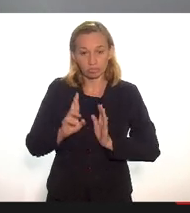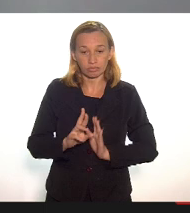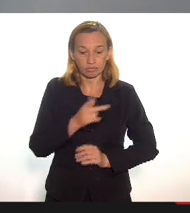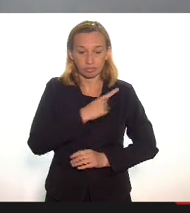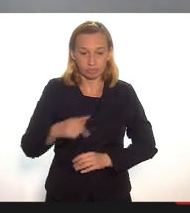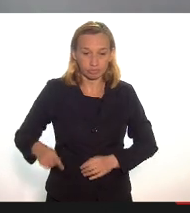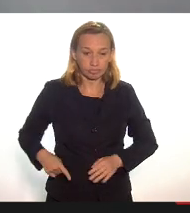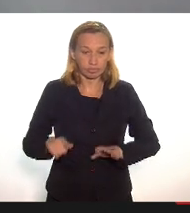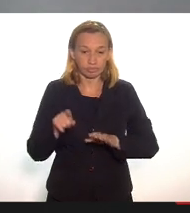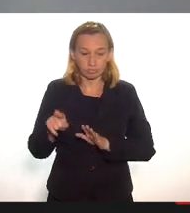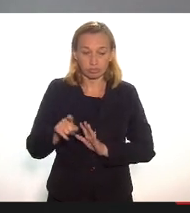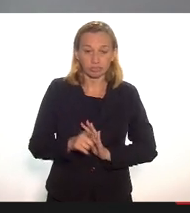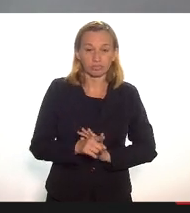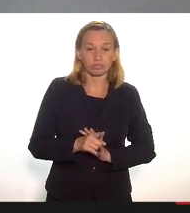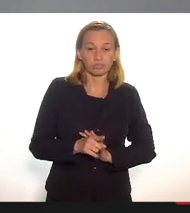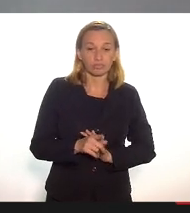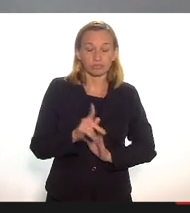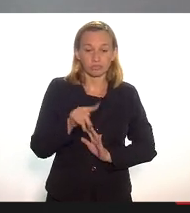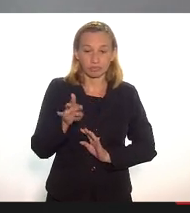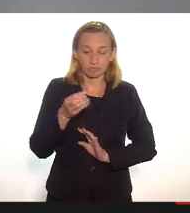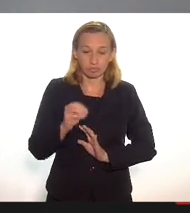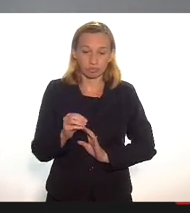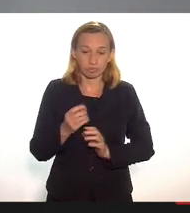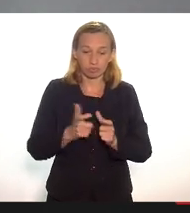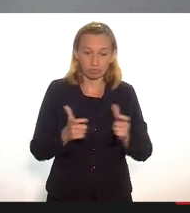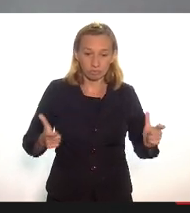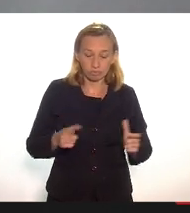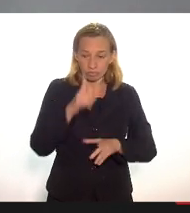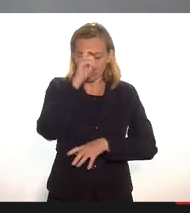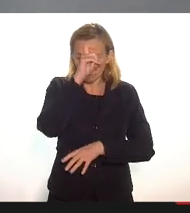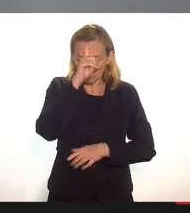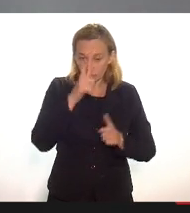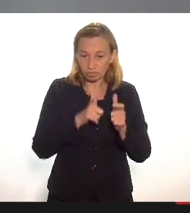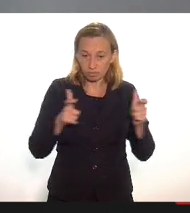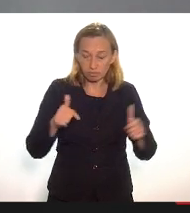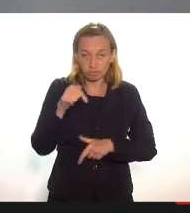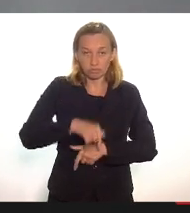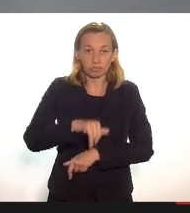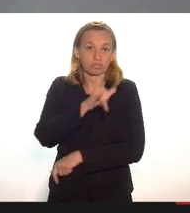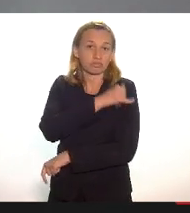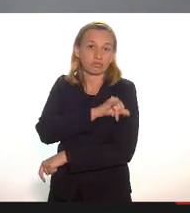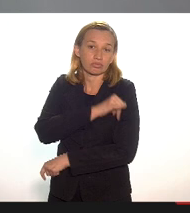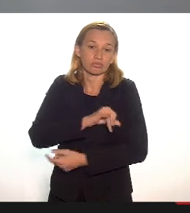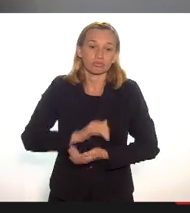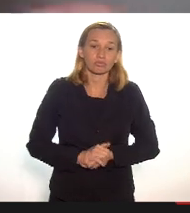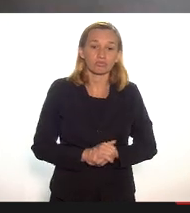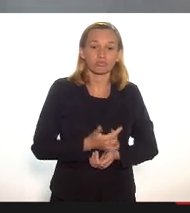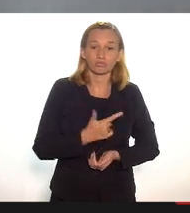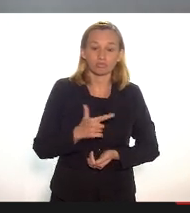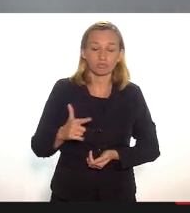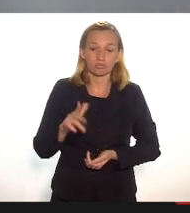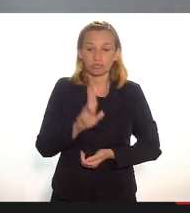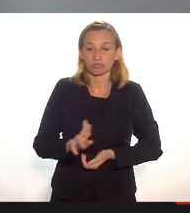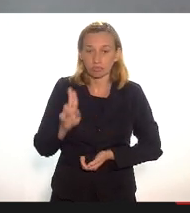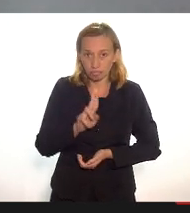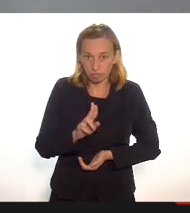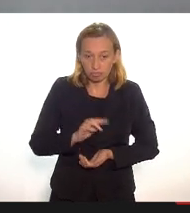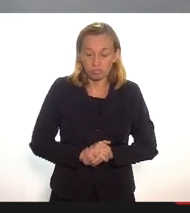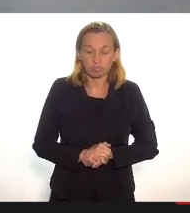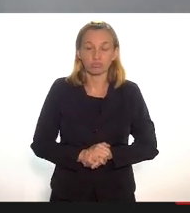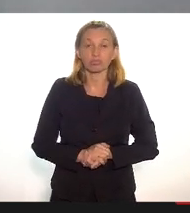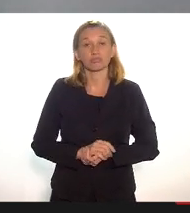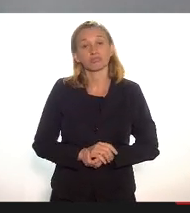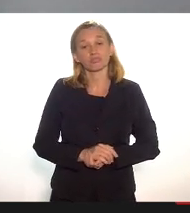um patrimônio muito grande em termos de leitos de unidades federais aqui no Rio de Janeiro, né, e que não têm sido aproveitadas, né, muito